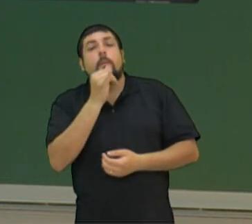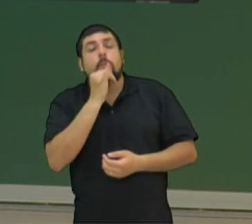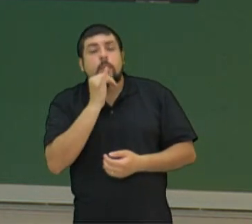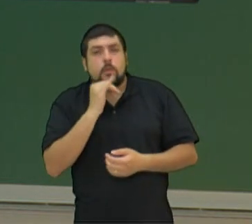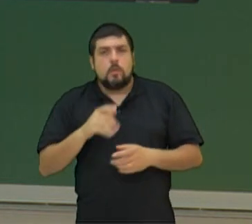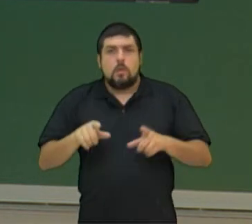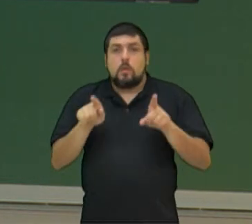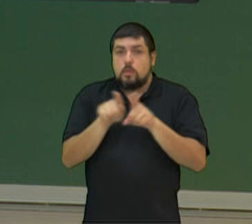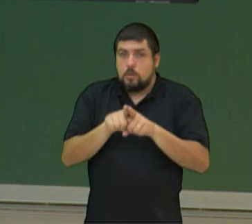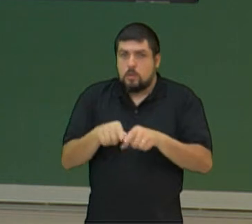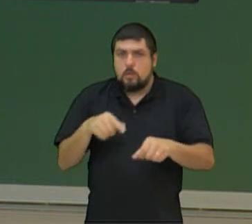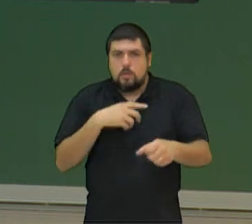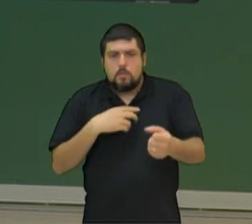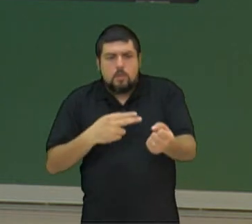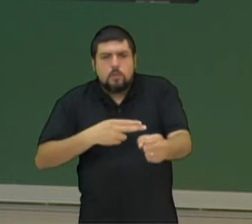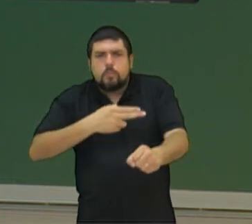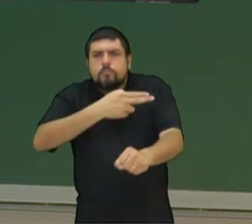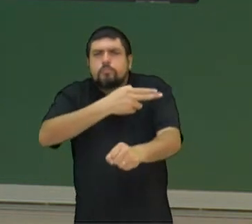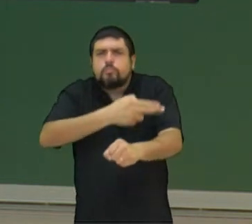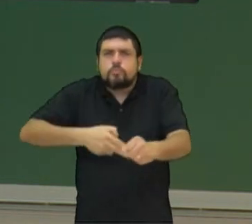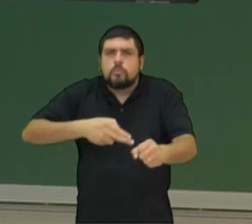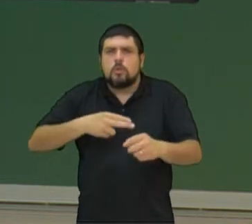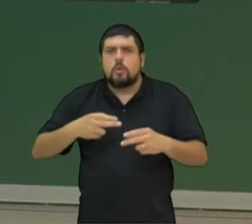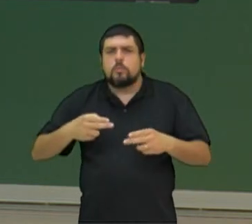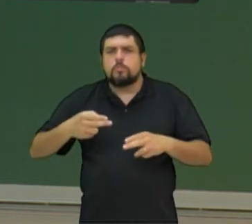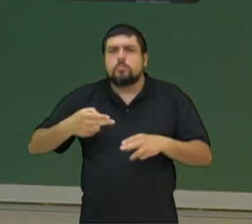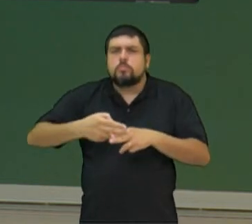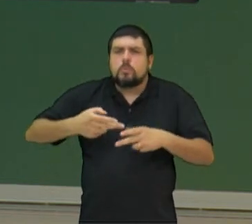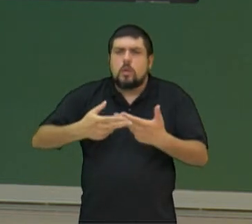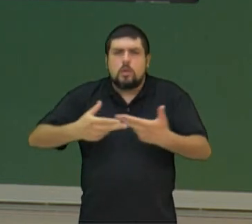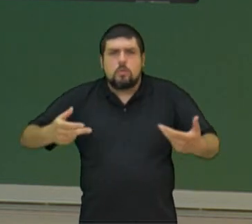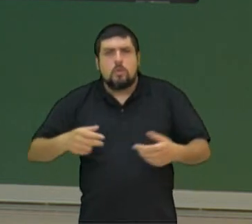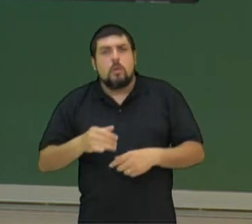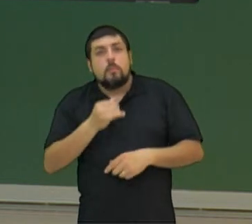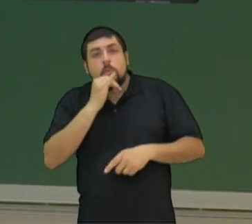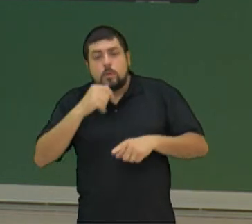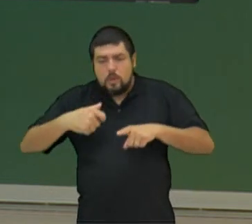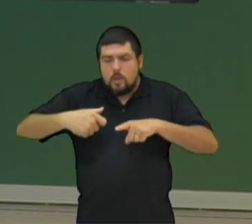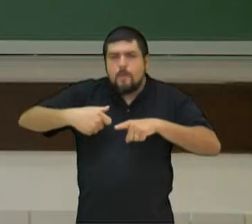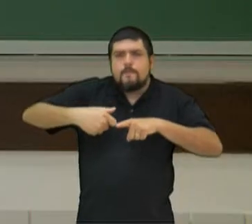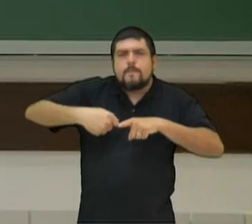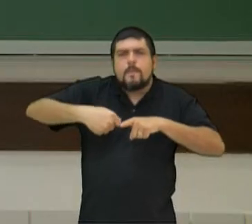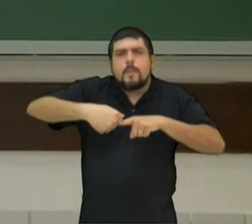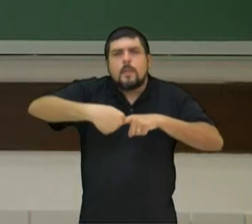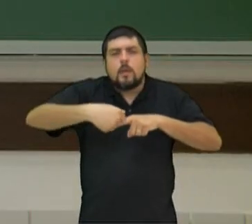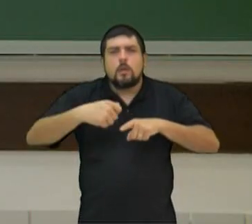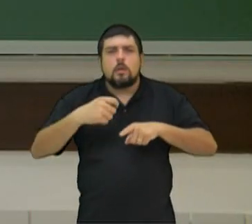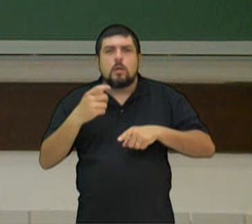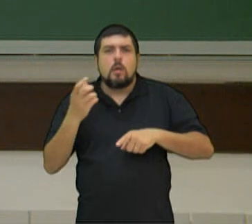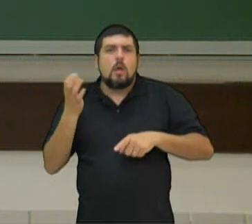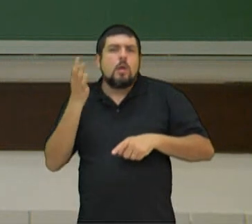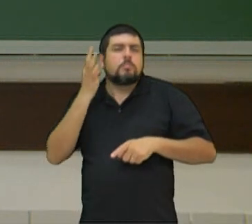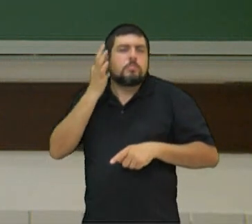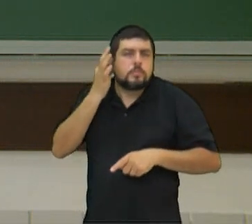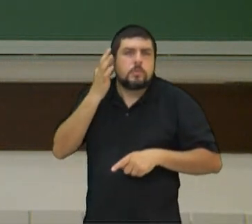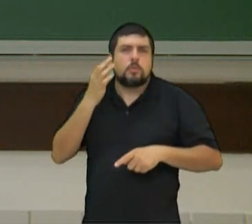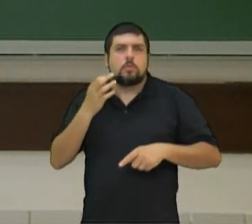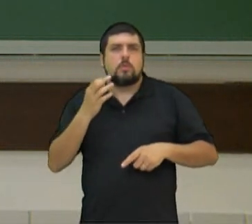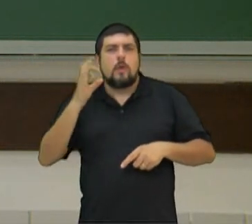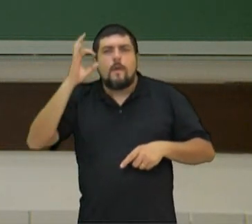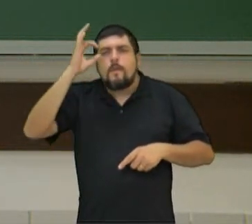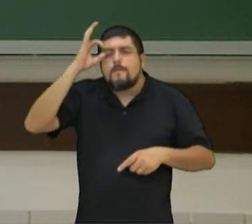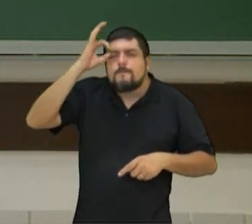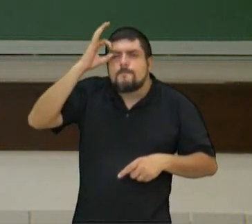de cutícula, de cortar a cutícula, se ele não for bem esterilizado, brincos, piercings, tá? Então,